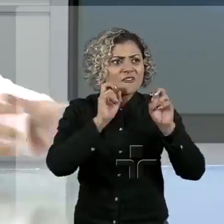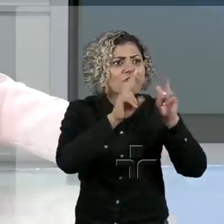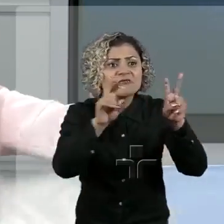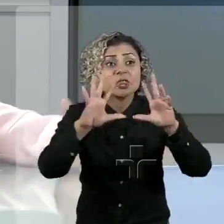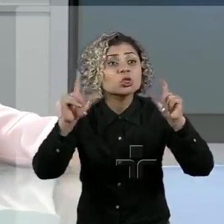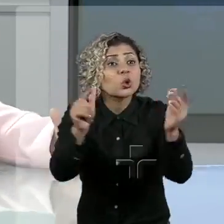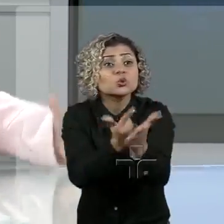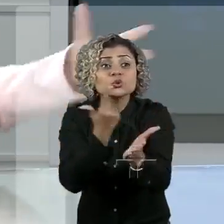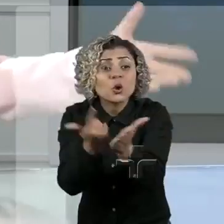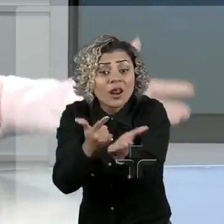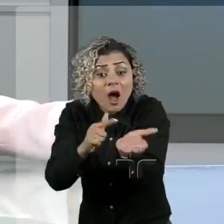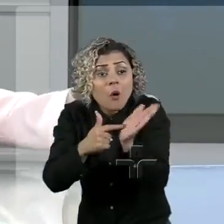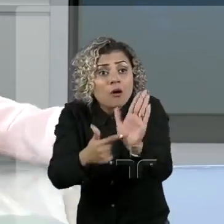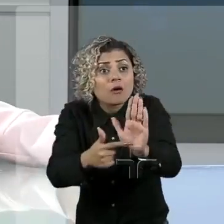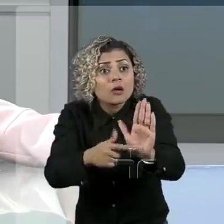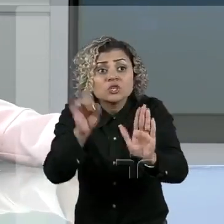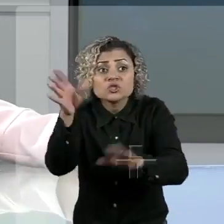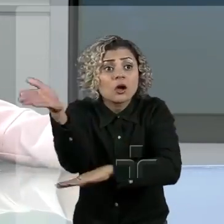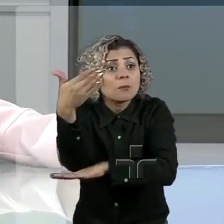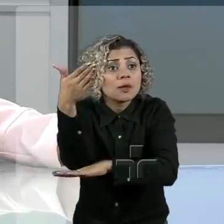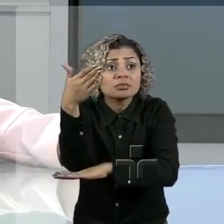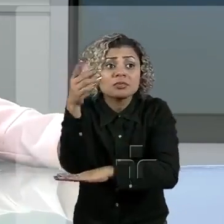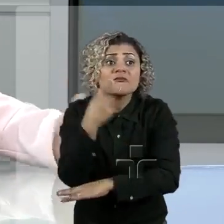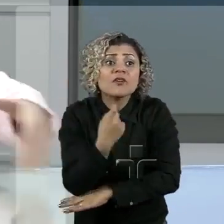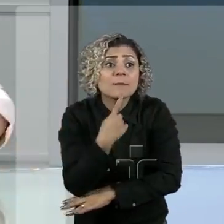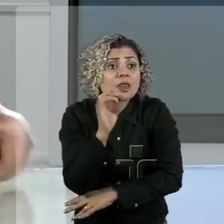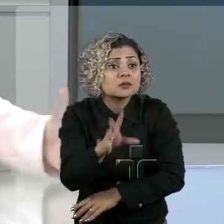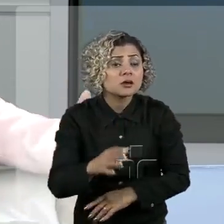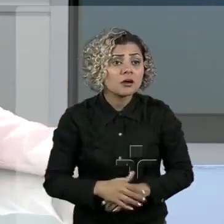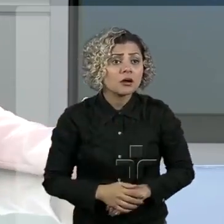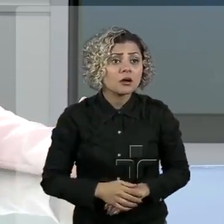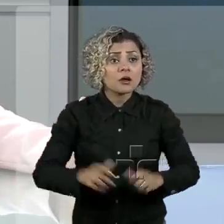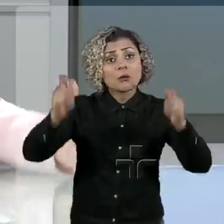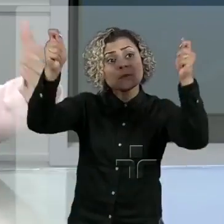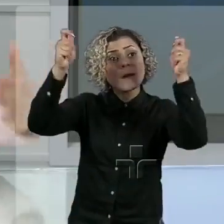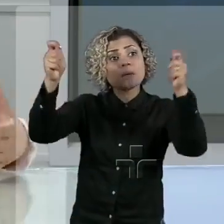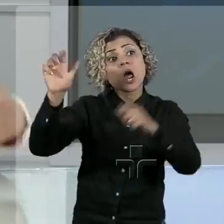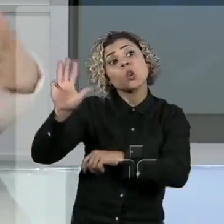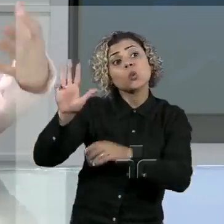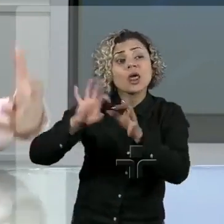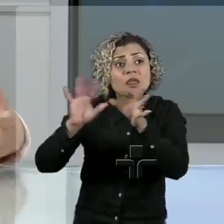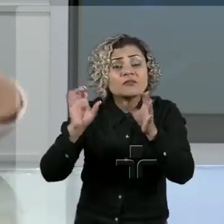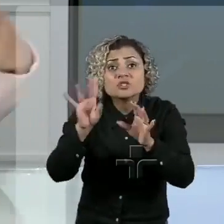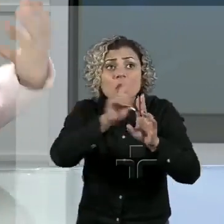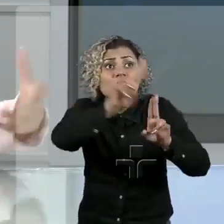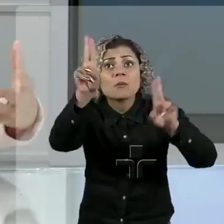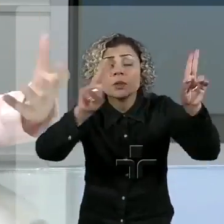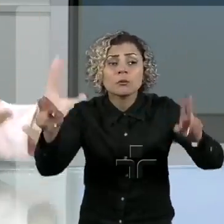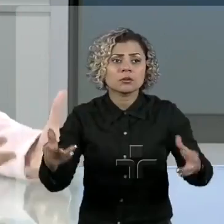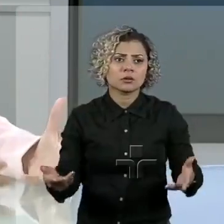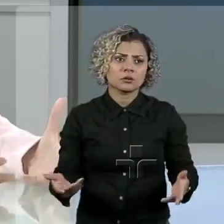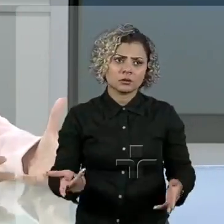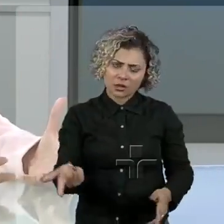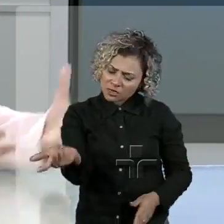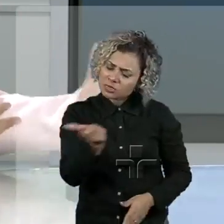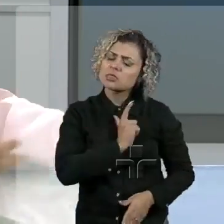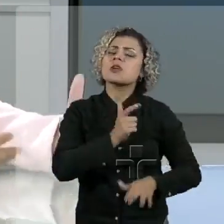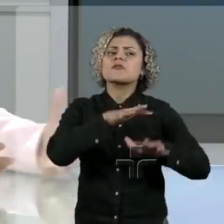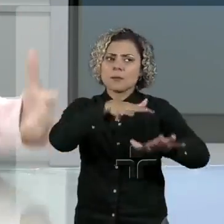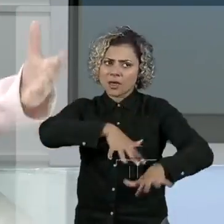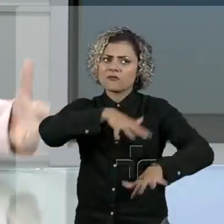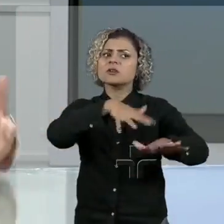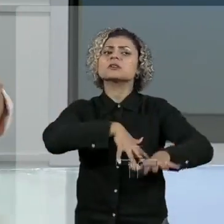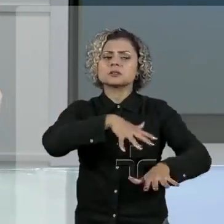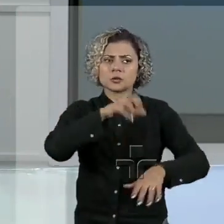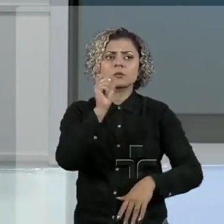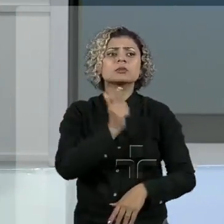jornais, só olhar, só tem bandeira vermelha, faixas de Lula livre. Então, houve uma manifestação, vamos dizer